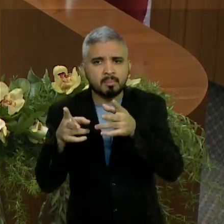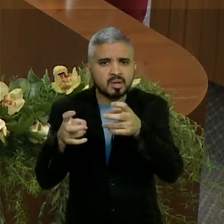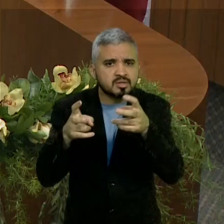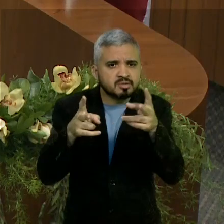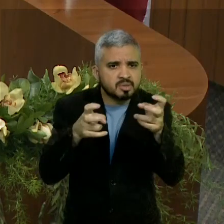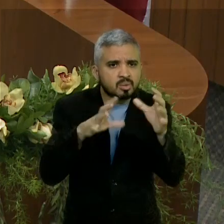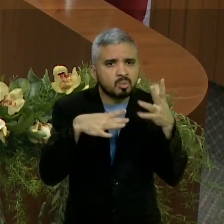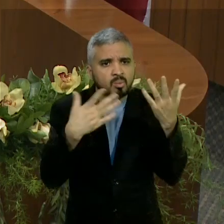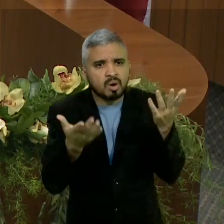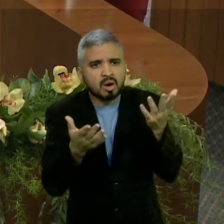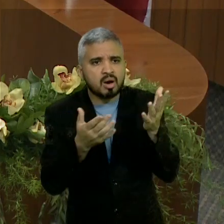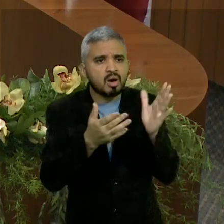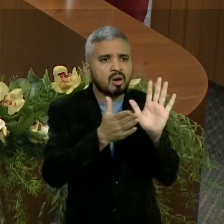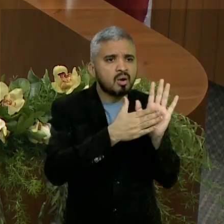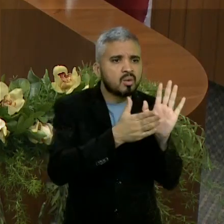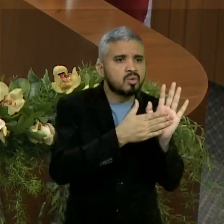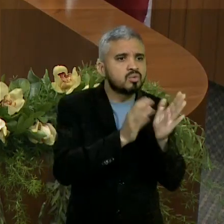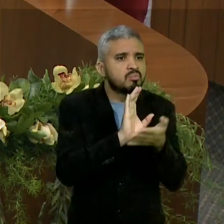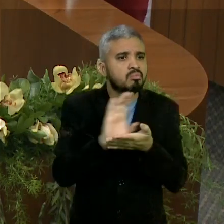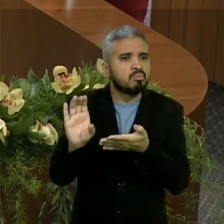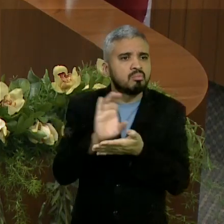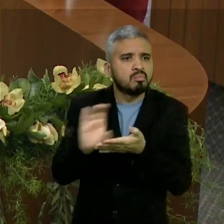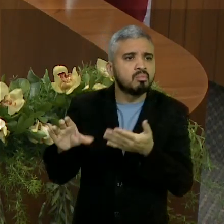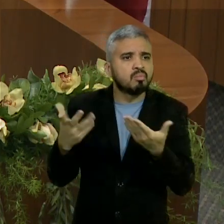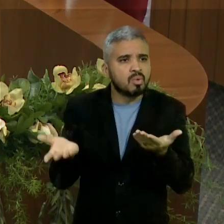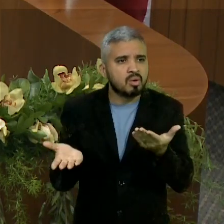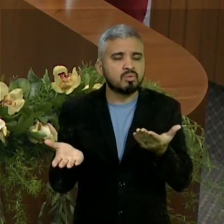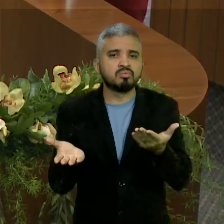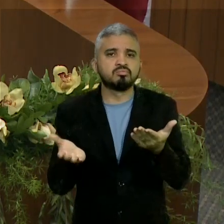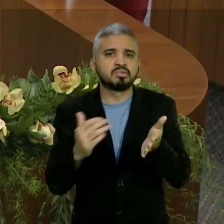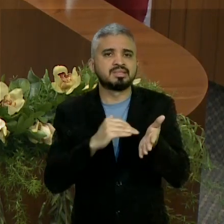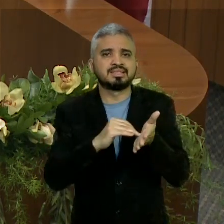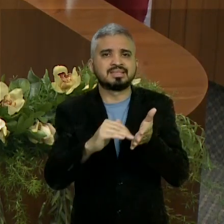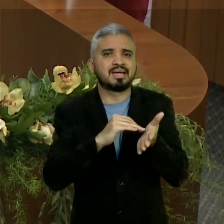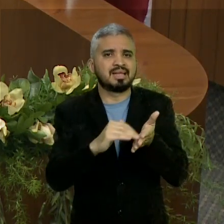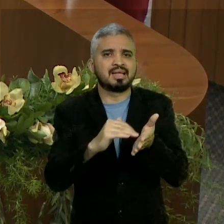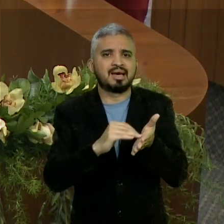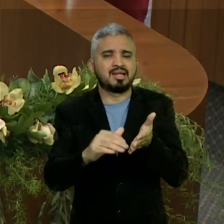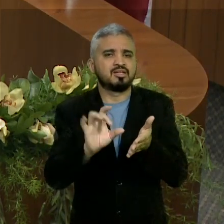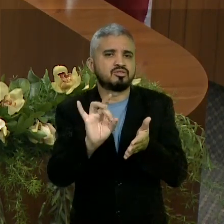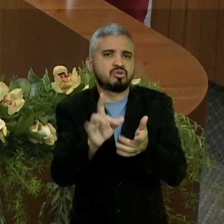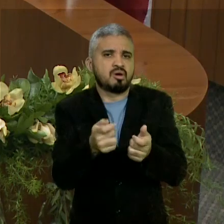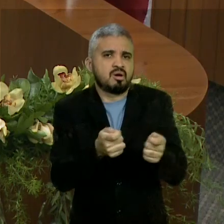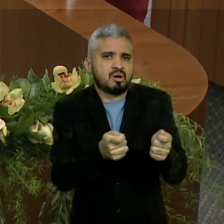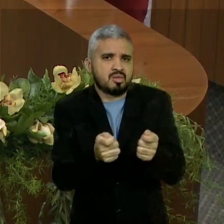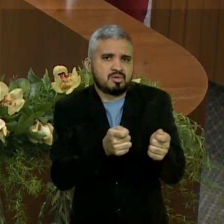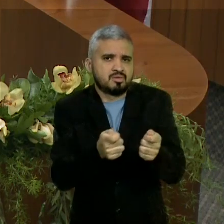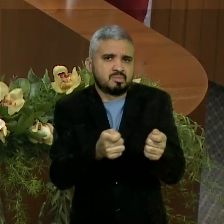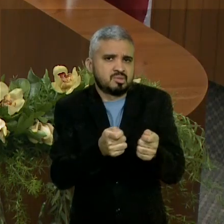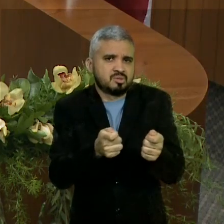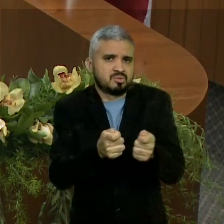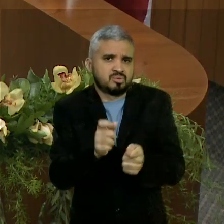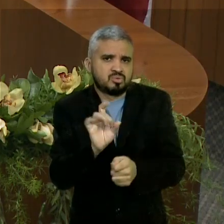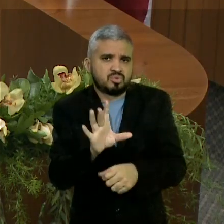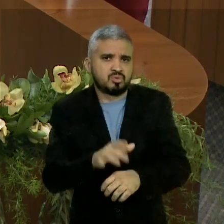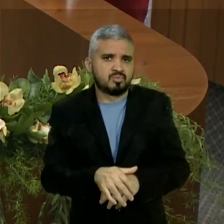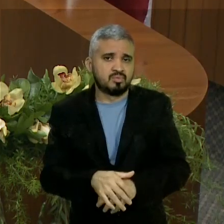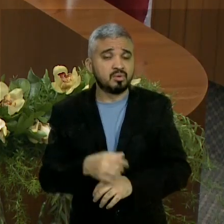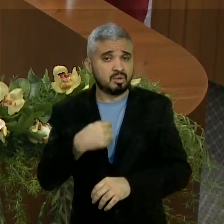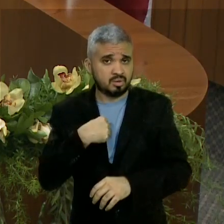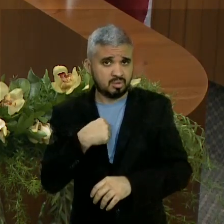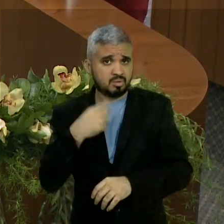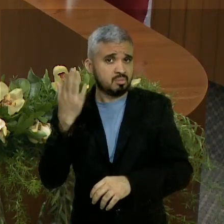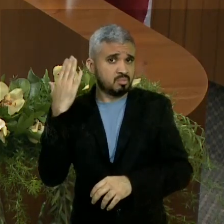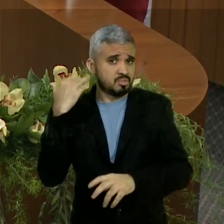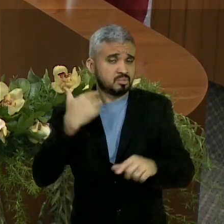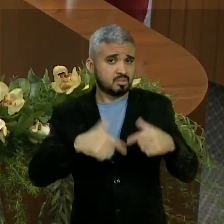atrios ou das emendas parlamentares é uma secretaria meramente burocrática eu lá estive lá saí tive a